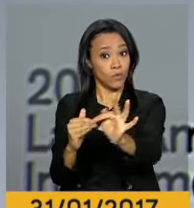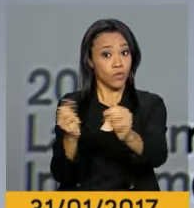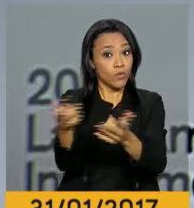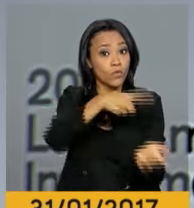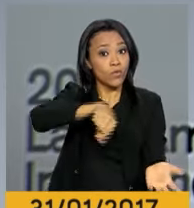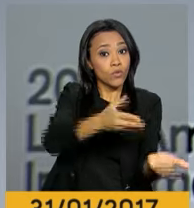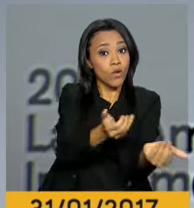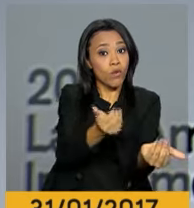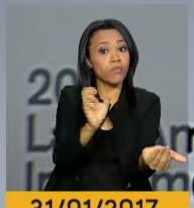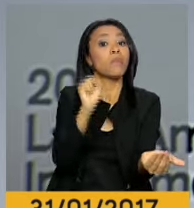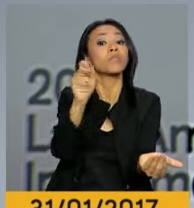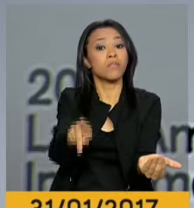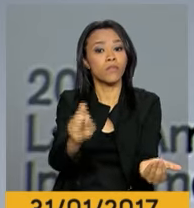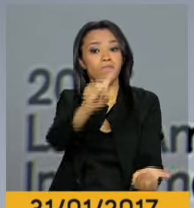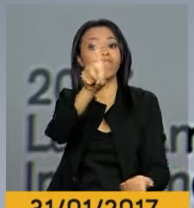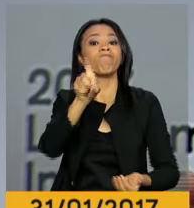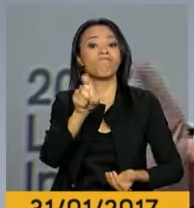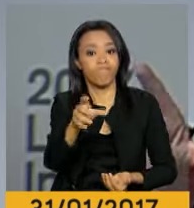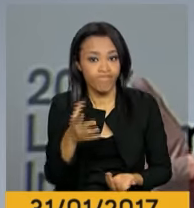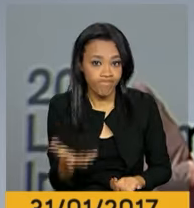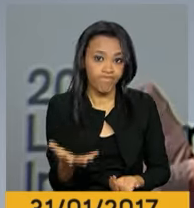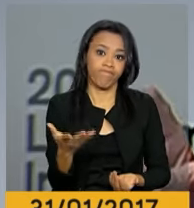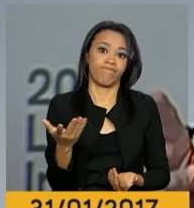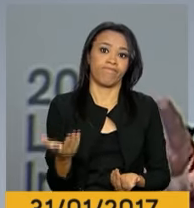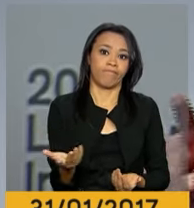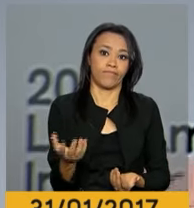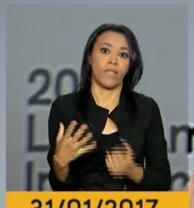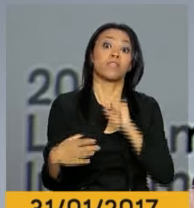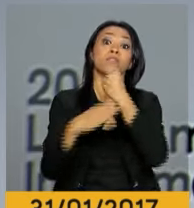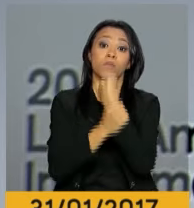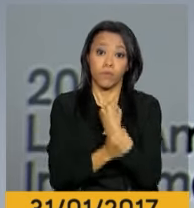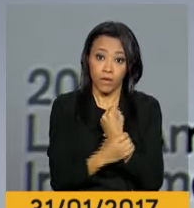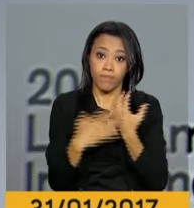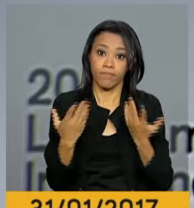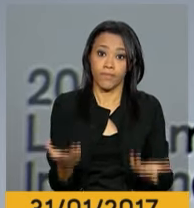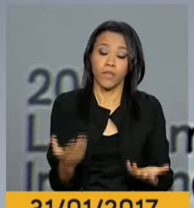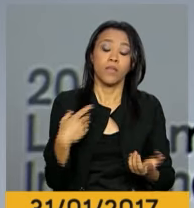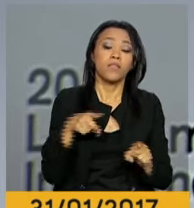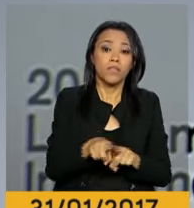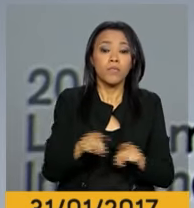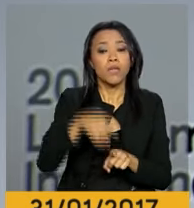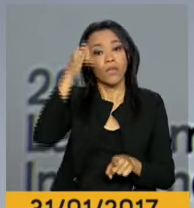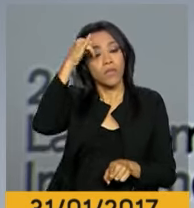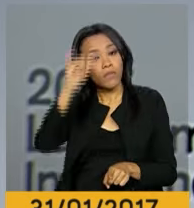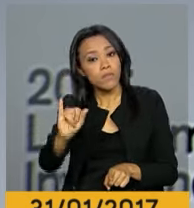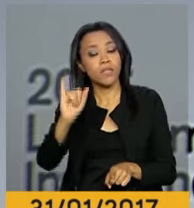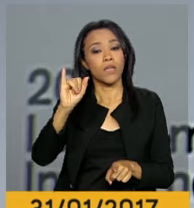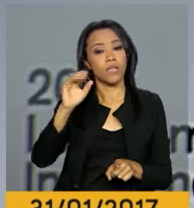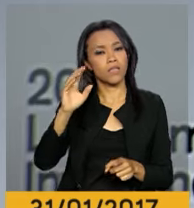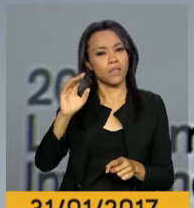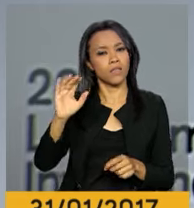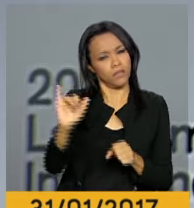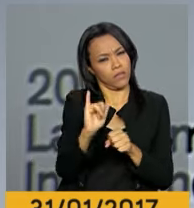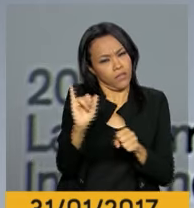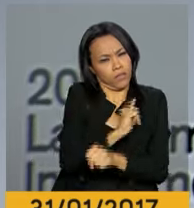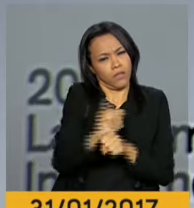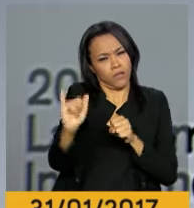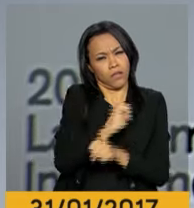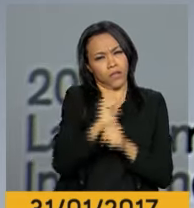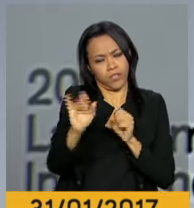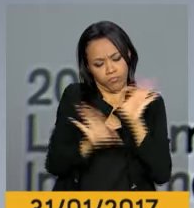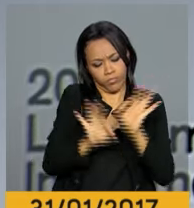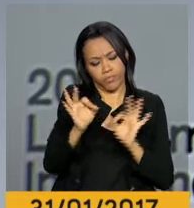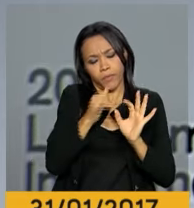amanhã e não só a aposentadoria de amanhã é é impedir que certas medidas de natureza social do governo